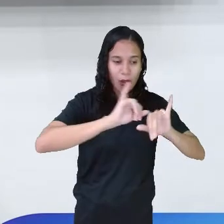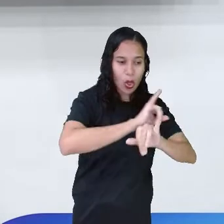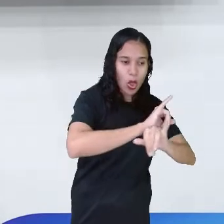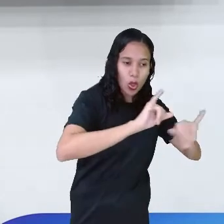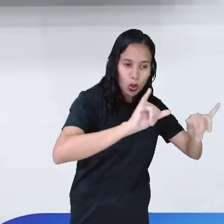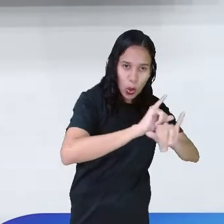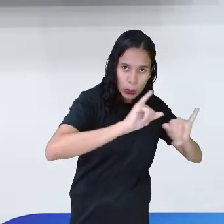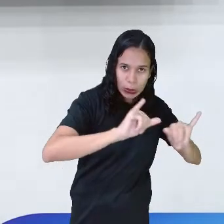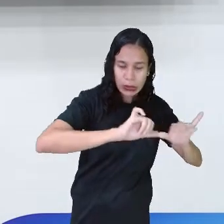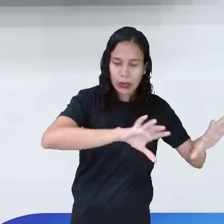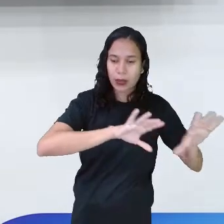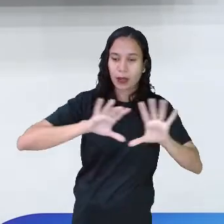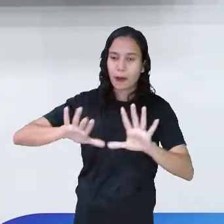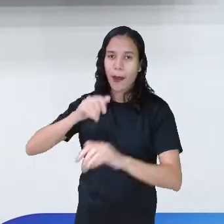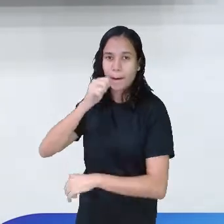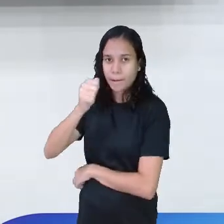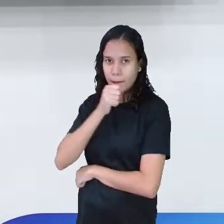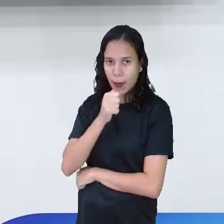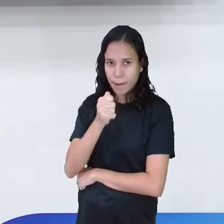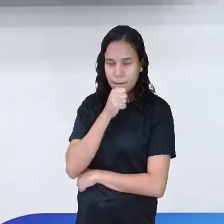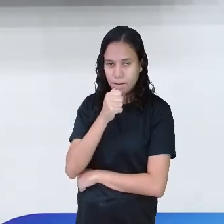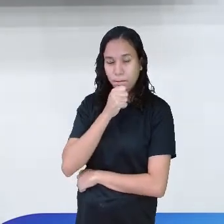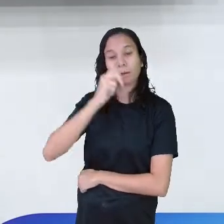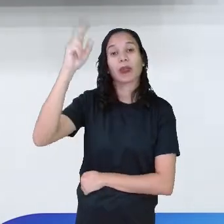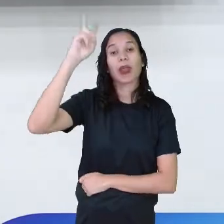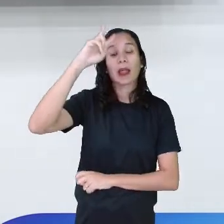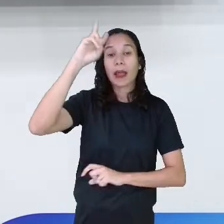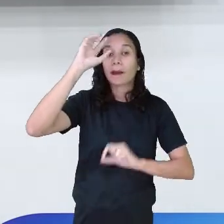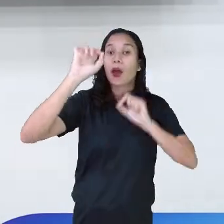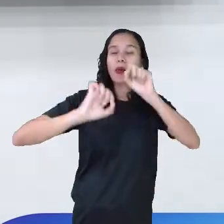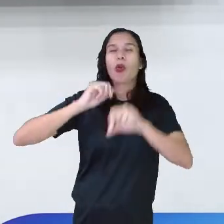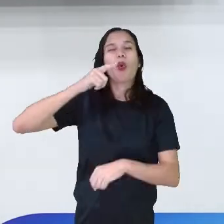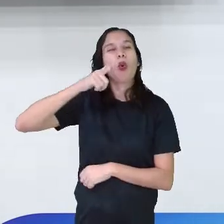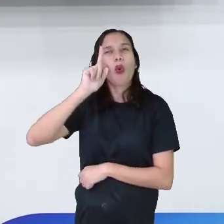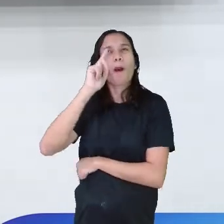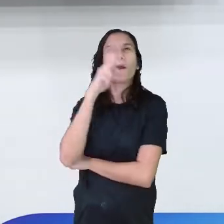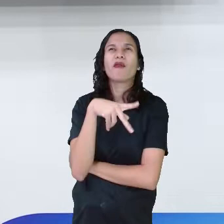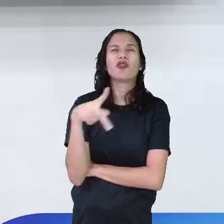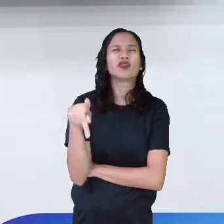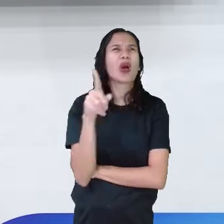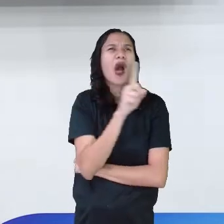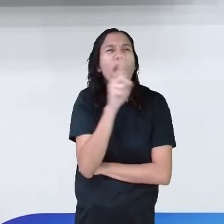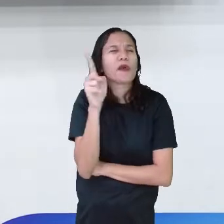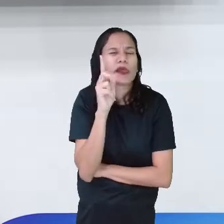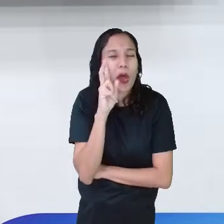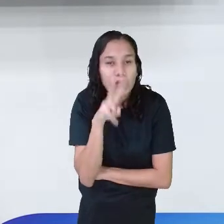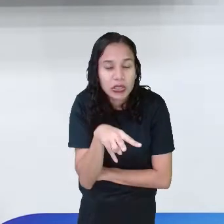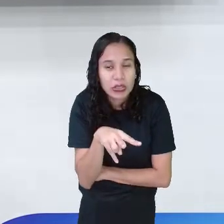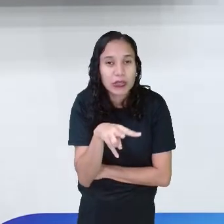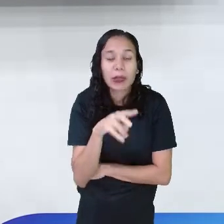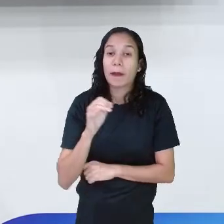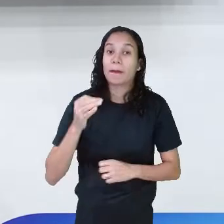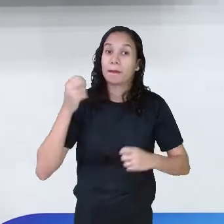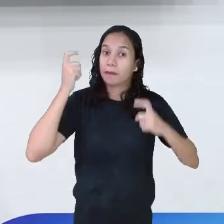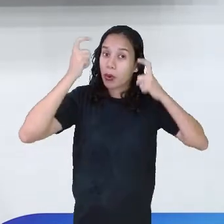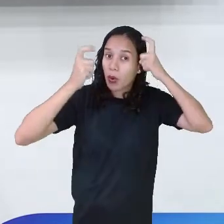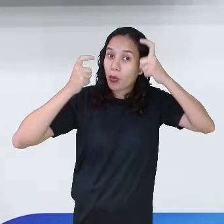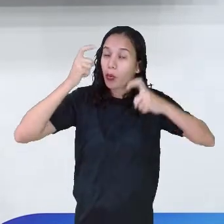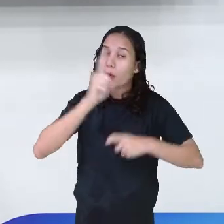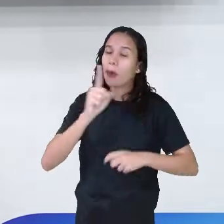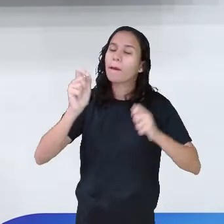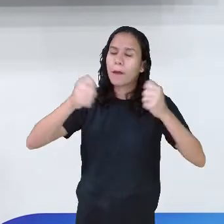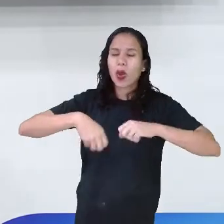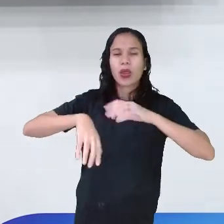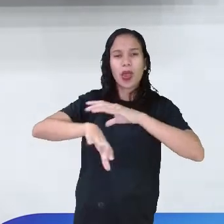notícia de reportagem. Lembra ontem, professora, eu não assisti a aula ontem. Se preocupe não. Vai lá no canal